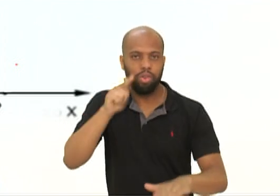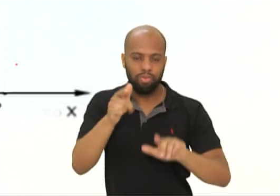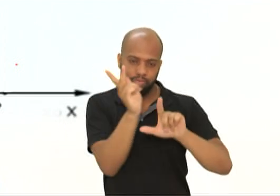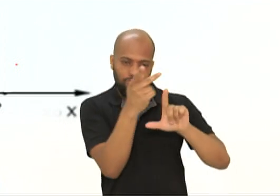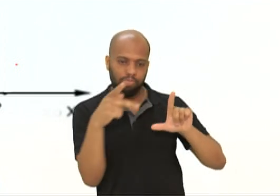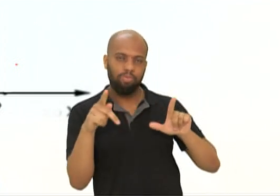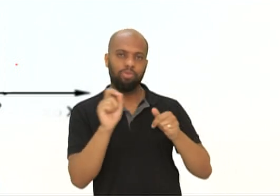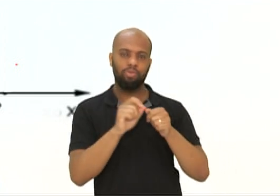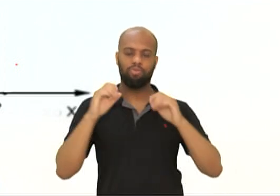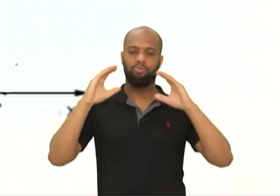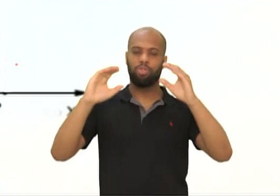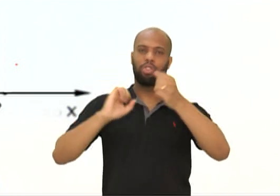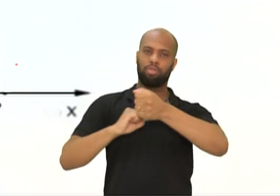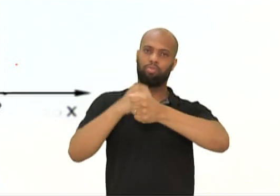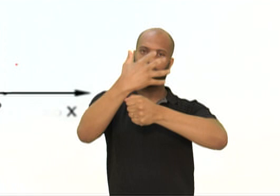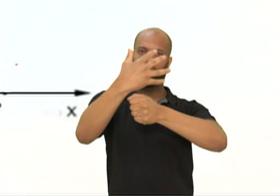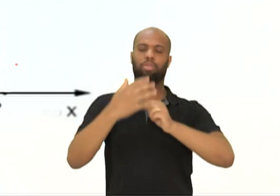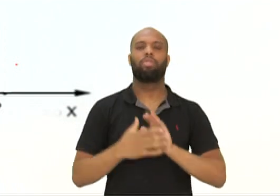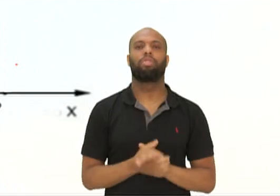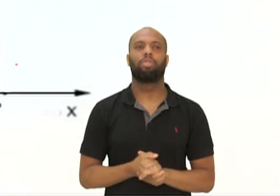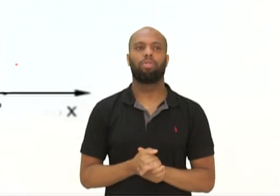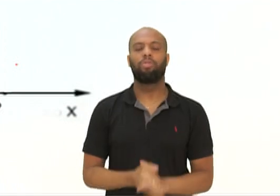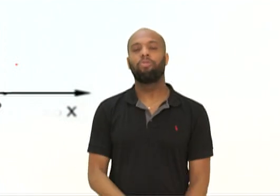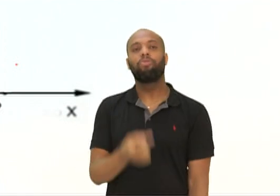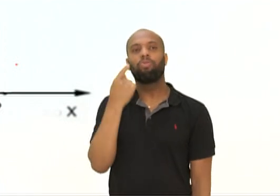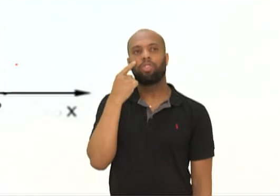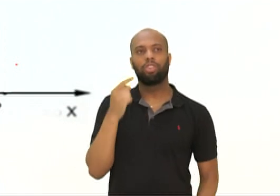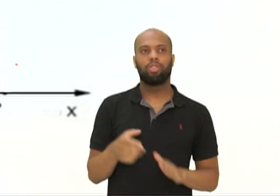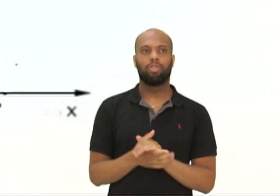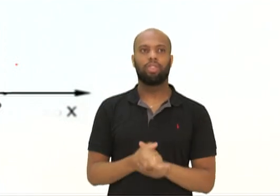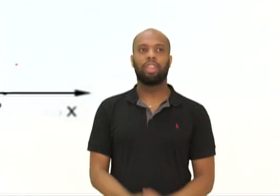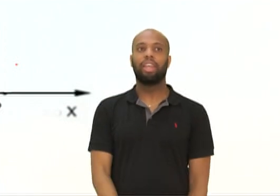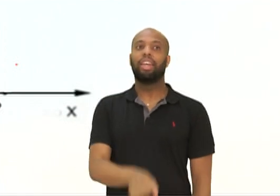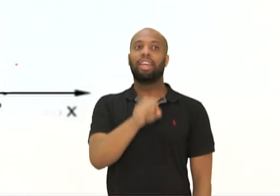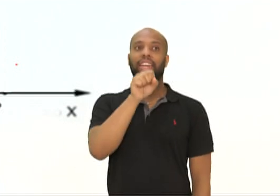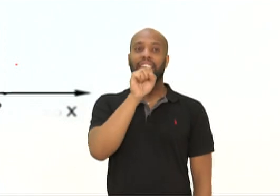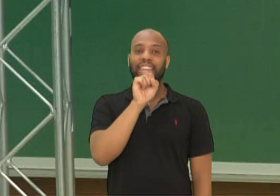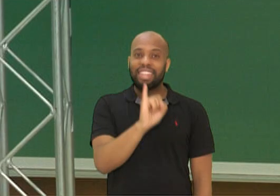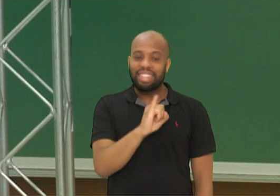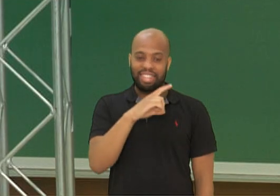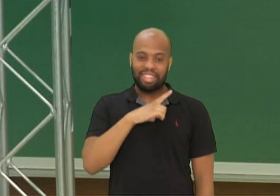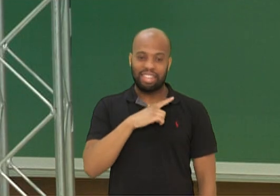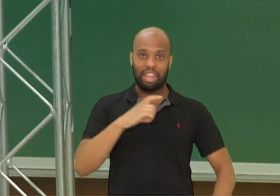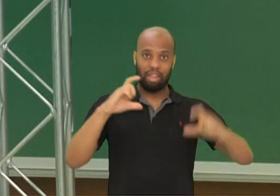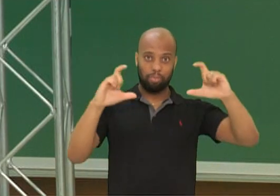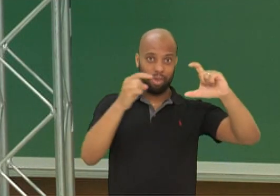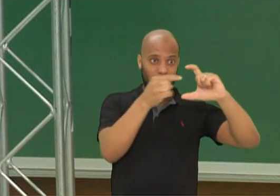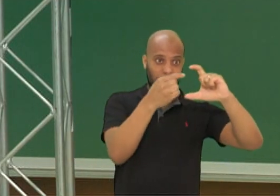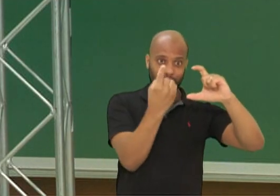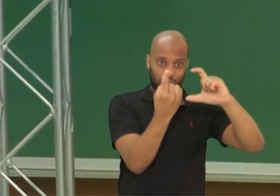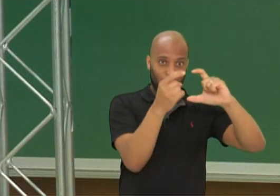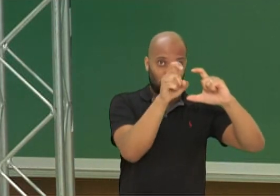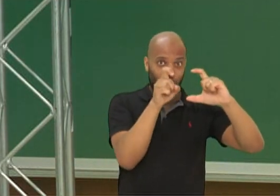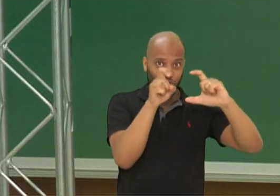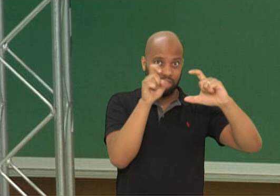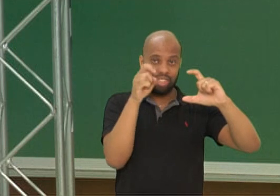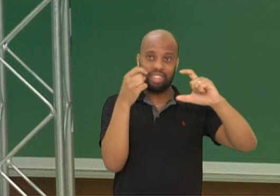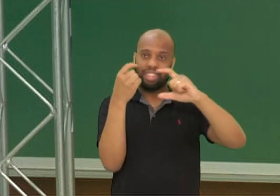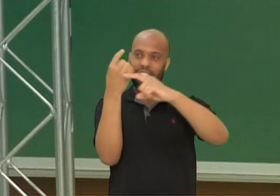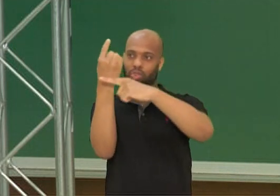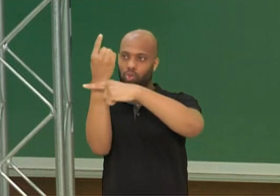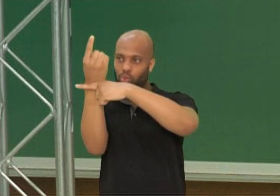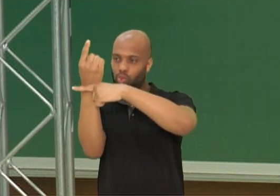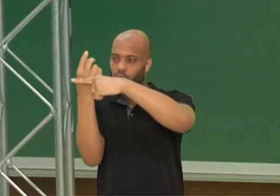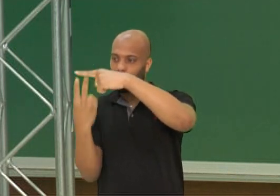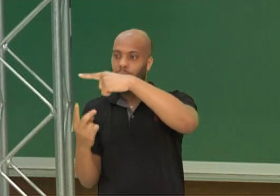gráfica da função exponencial, hein? Olha só, quando o x é menos 1, o y é meio. Então você pega as